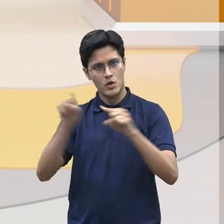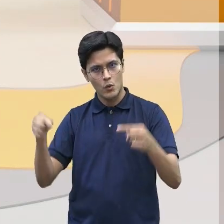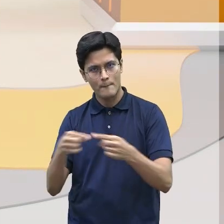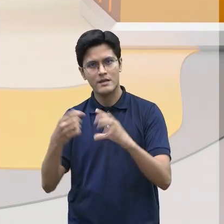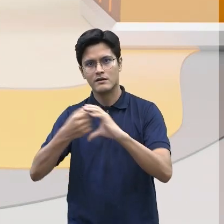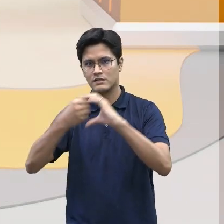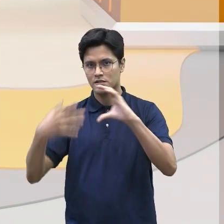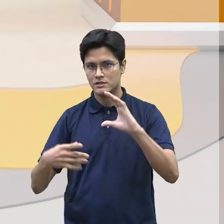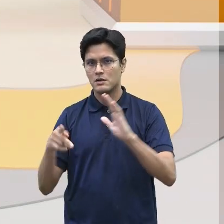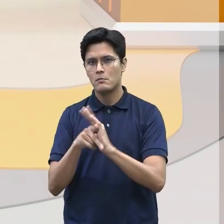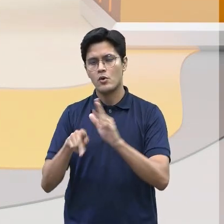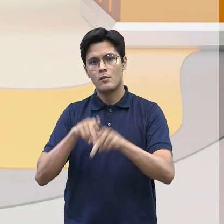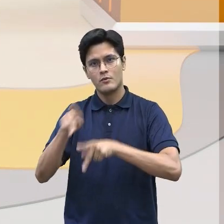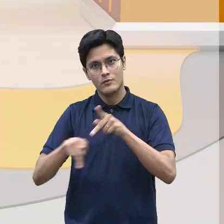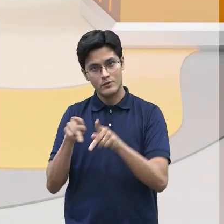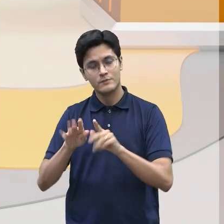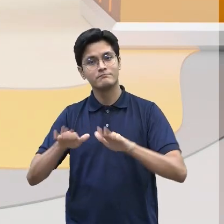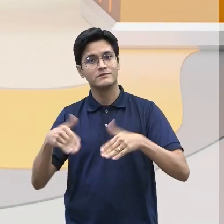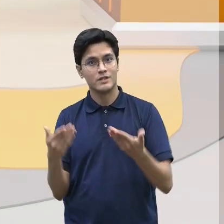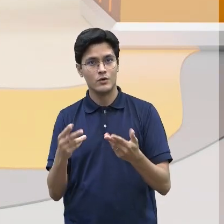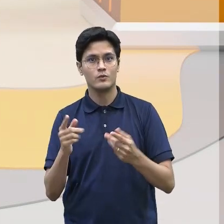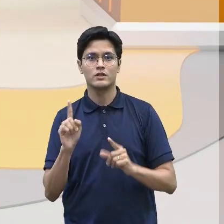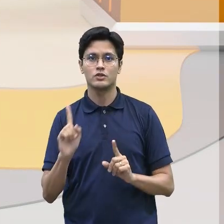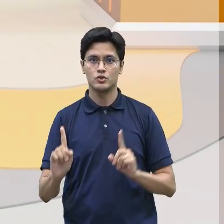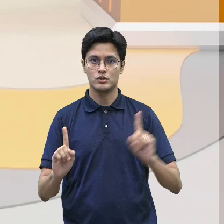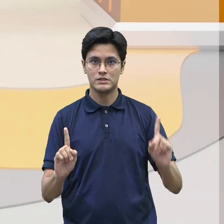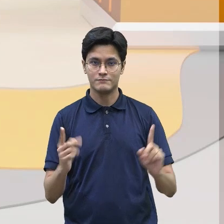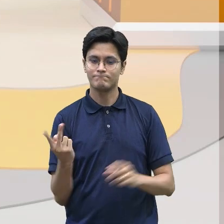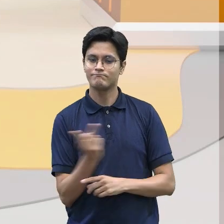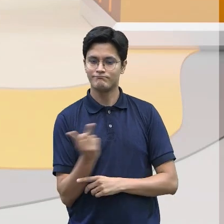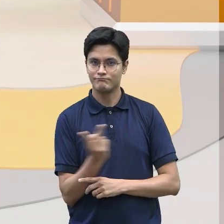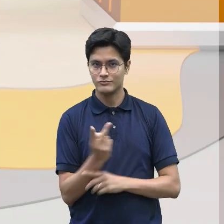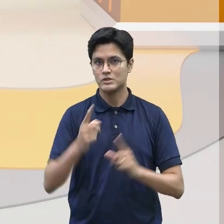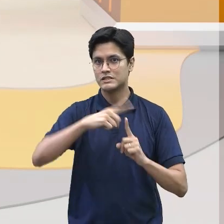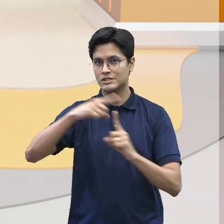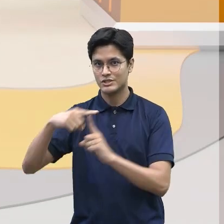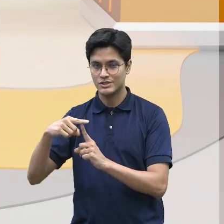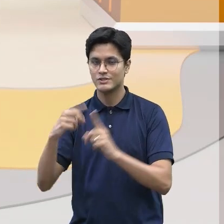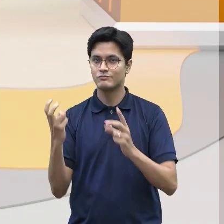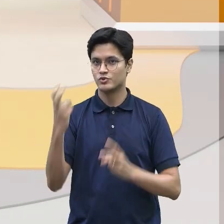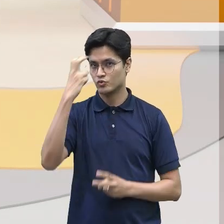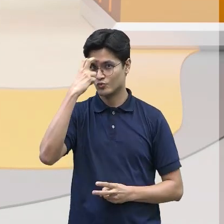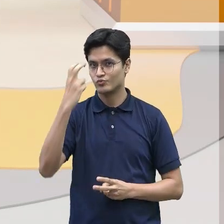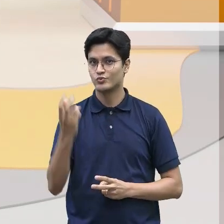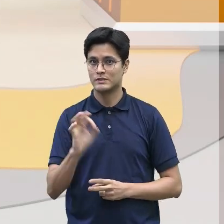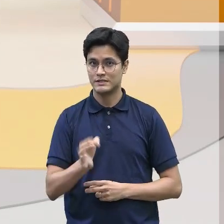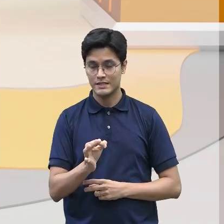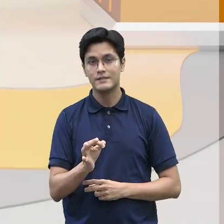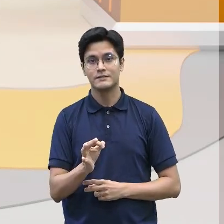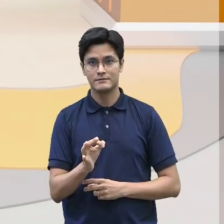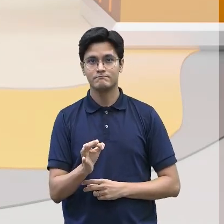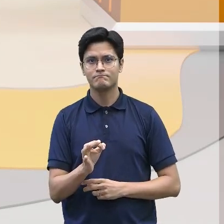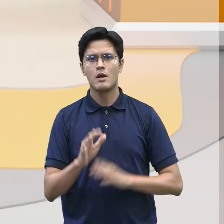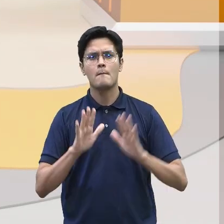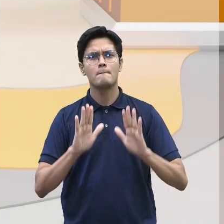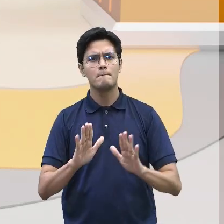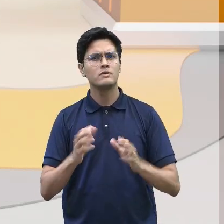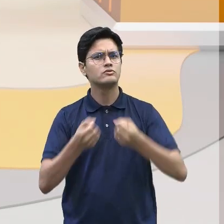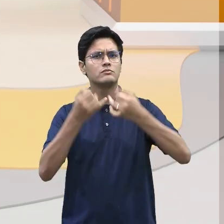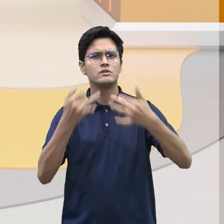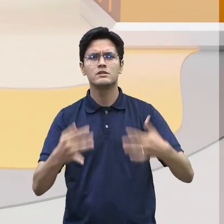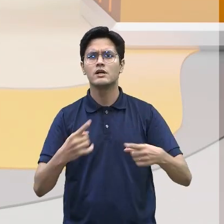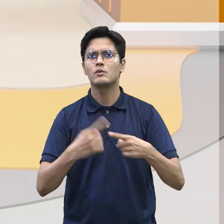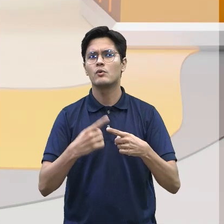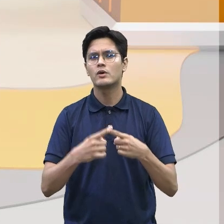Então, essa é a diferença desses dois tipos de cultura. Mas por que eu estou abordando isso para vocês? Porque o tema desta aula vai falar sobre